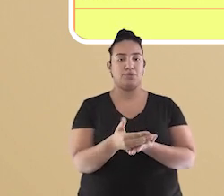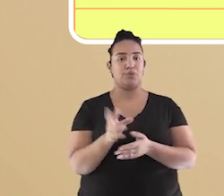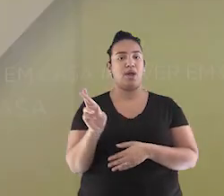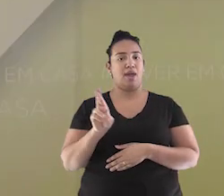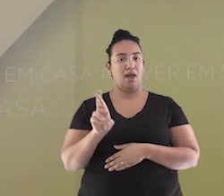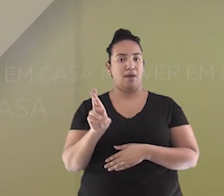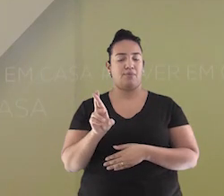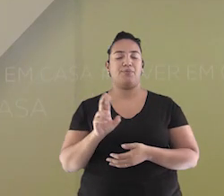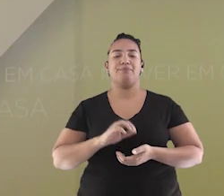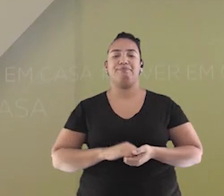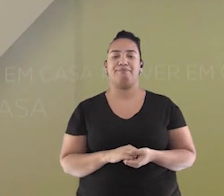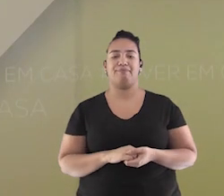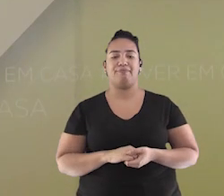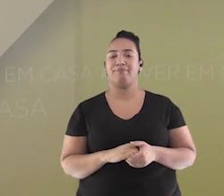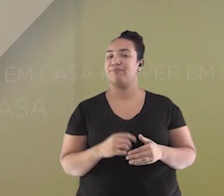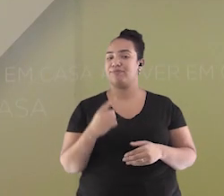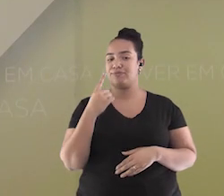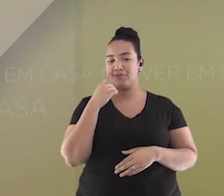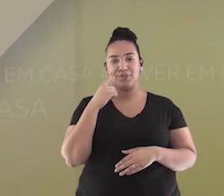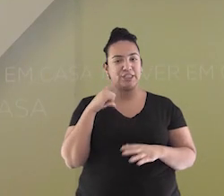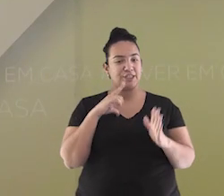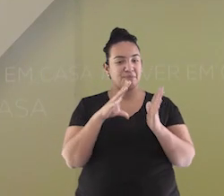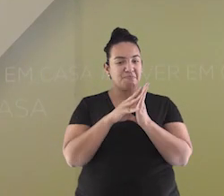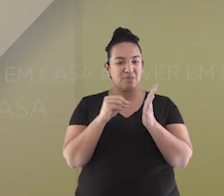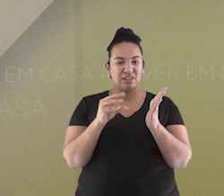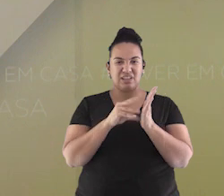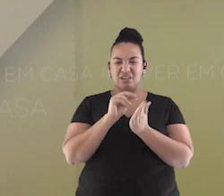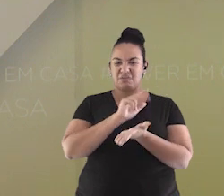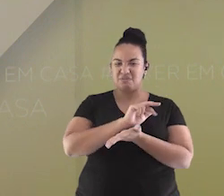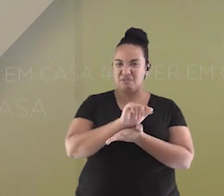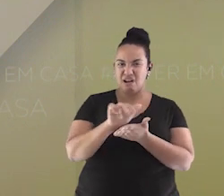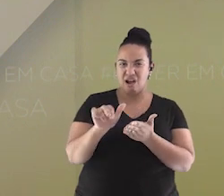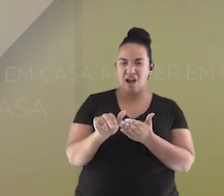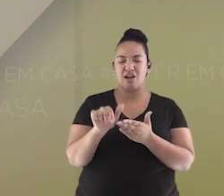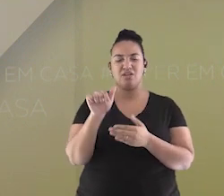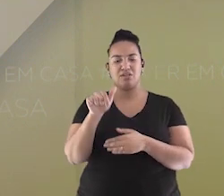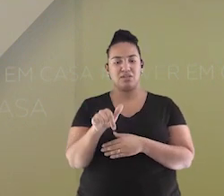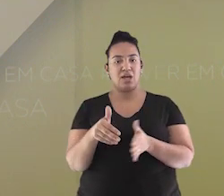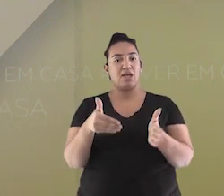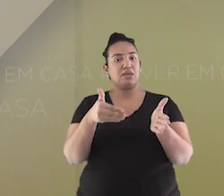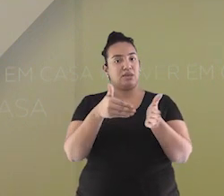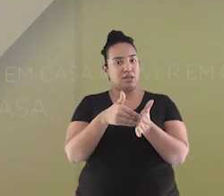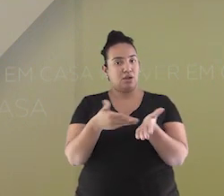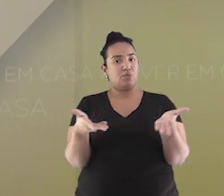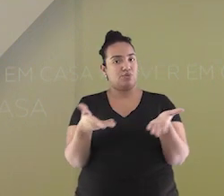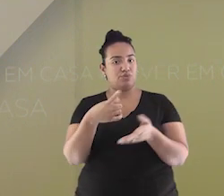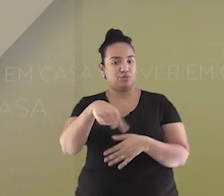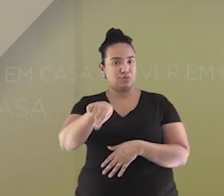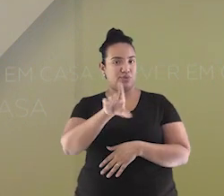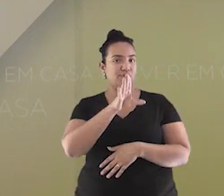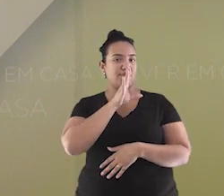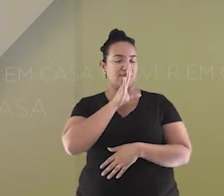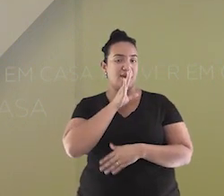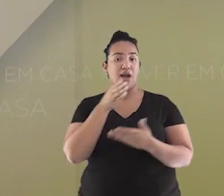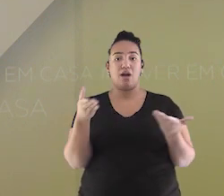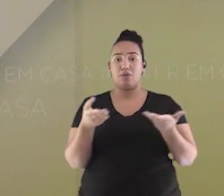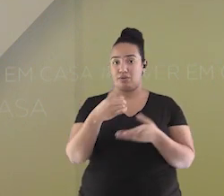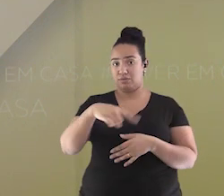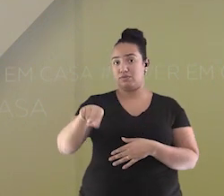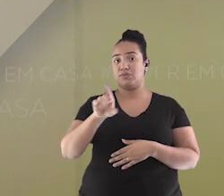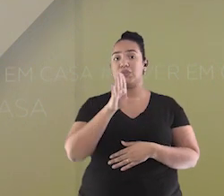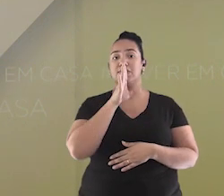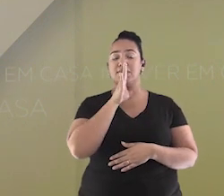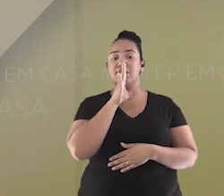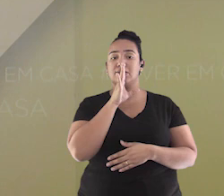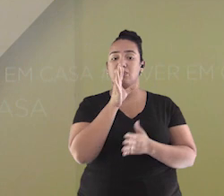real. Vários foram os modelos, tamanhos e dispositivos de segurança usados nessa fabricação de cédulas. Vamos conhecer